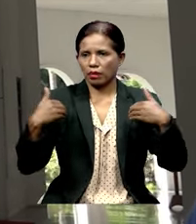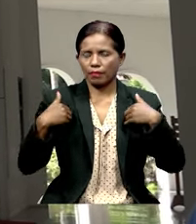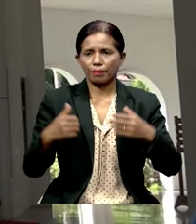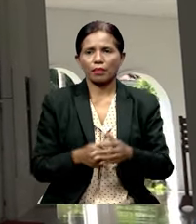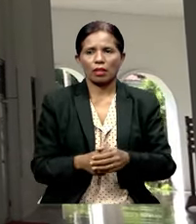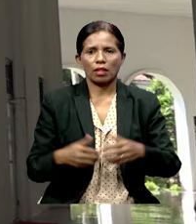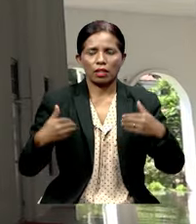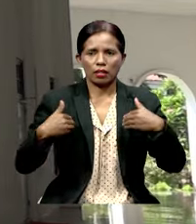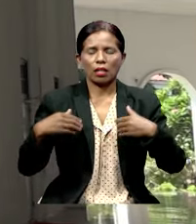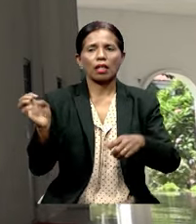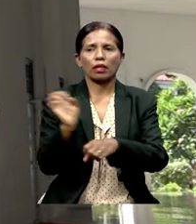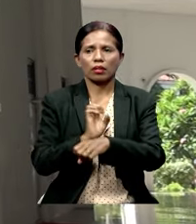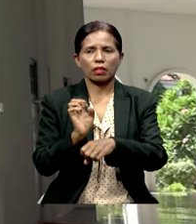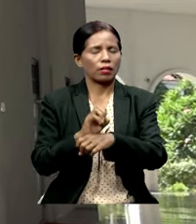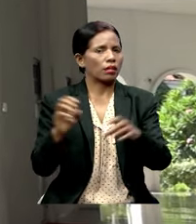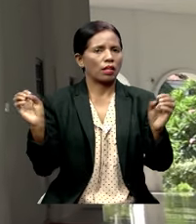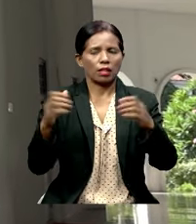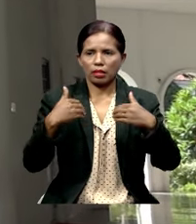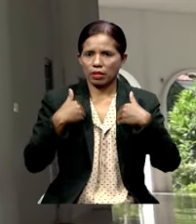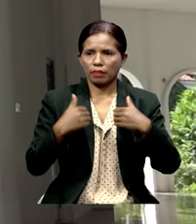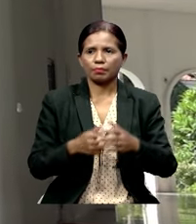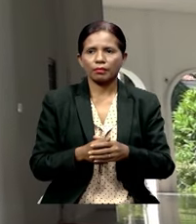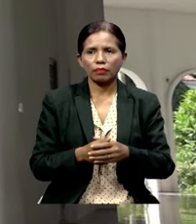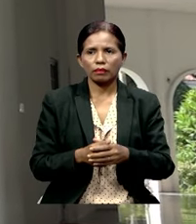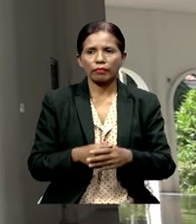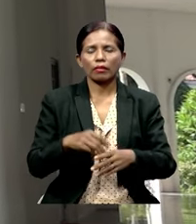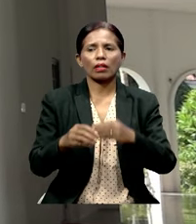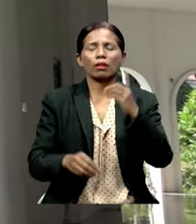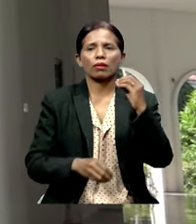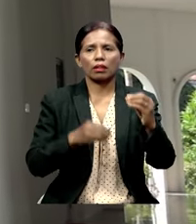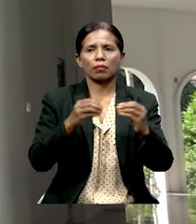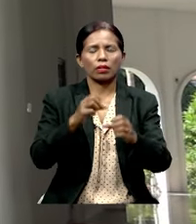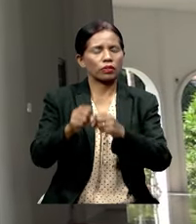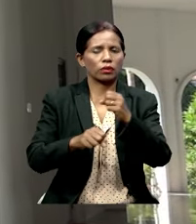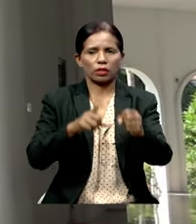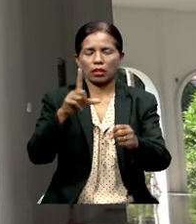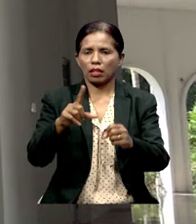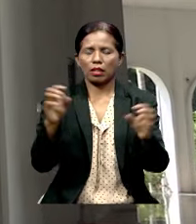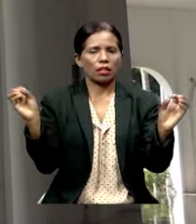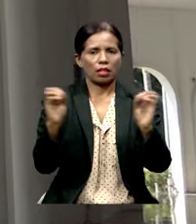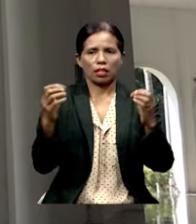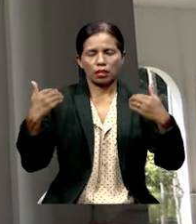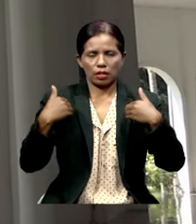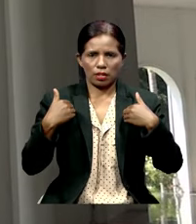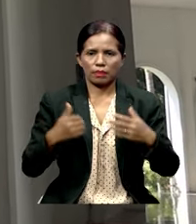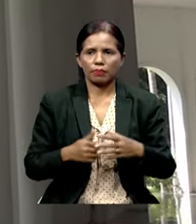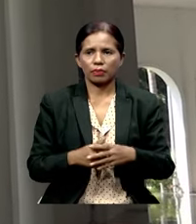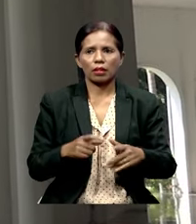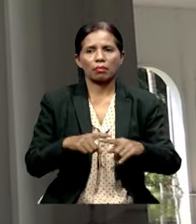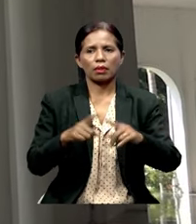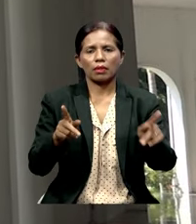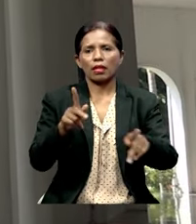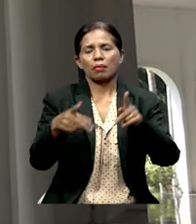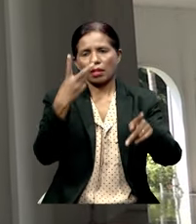aspecto econômico, lá, e aspecto social, racista, lá, lá. Mas bem, me arreia dentro,